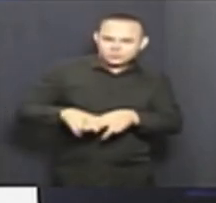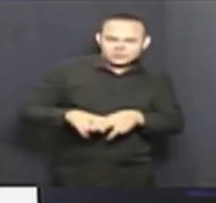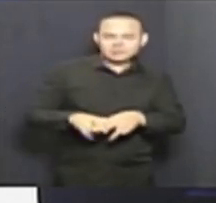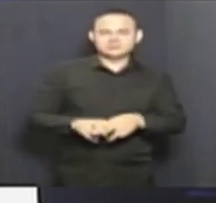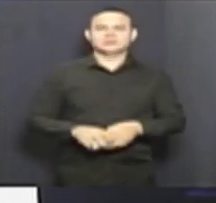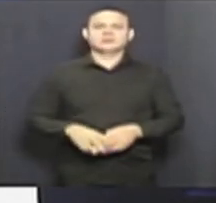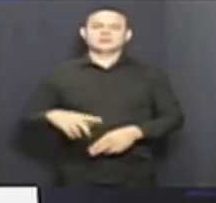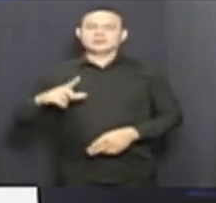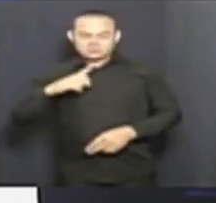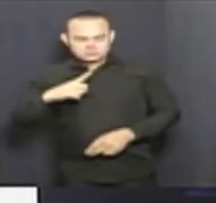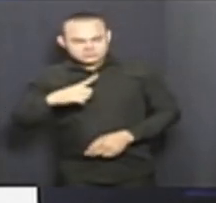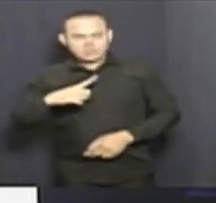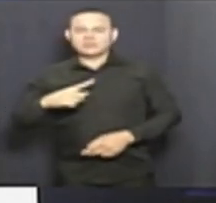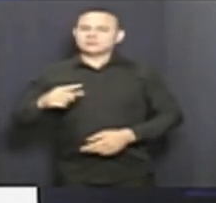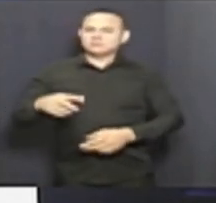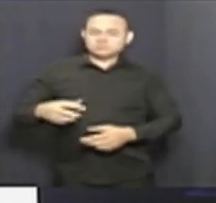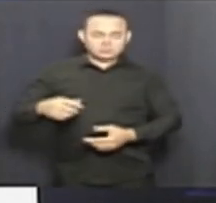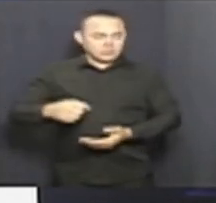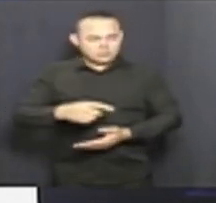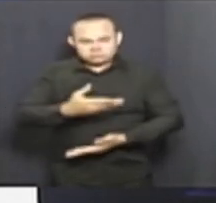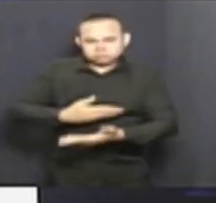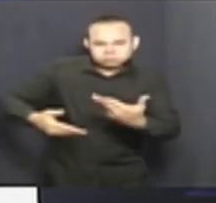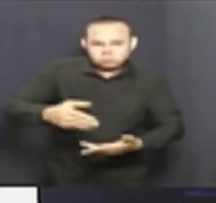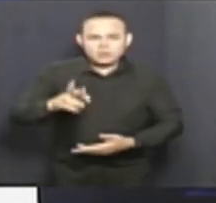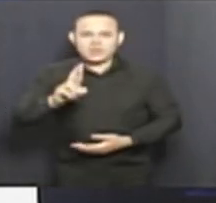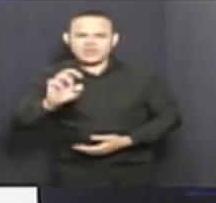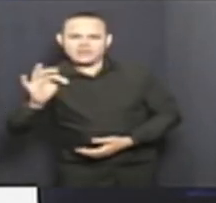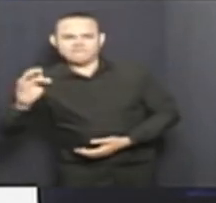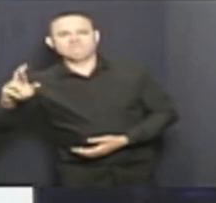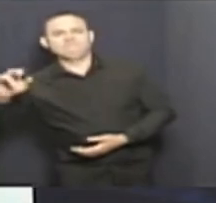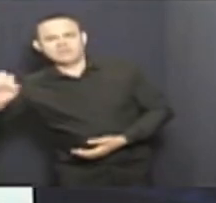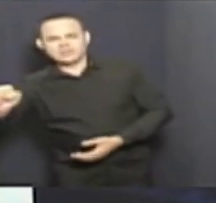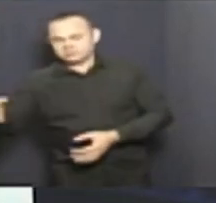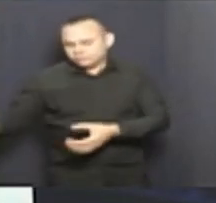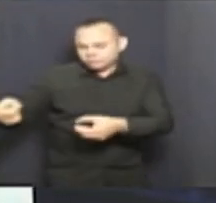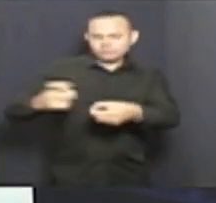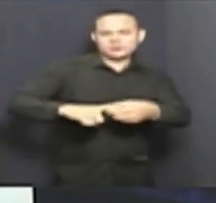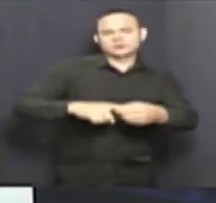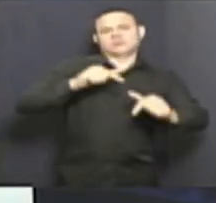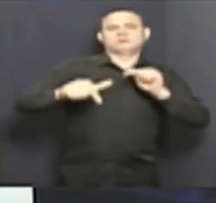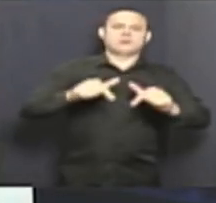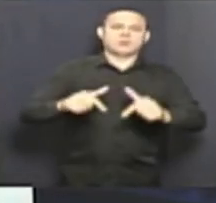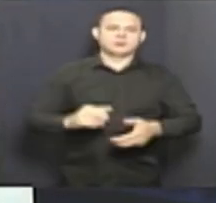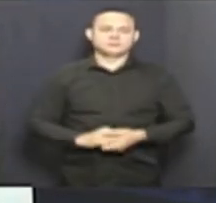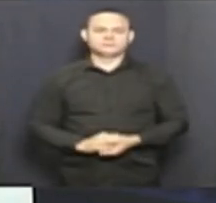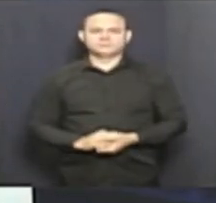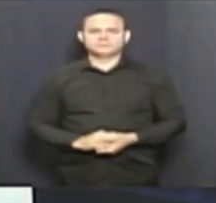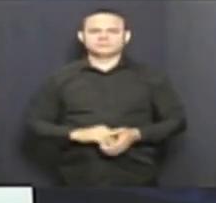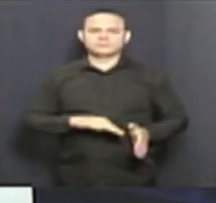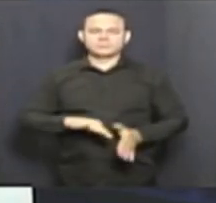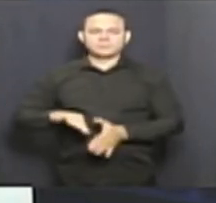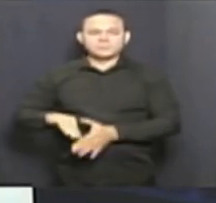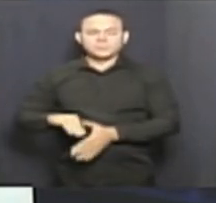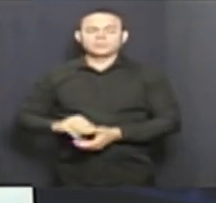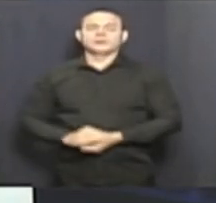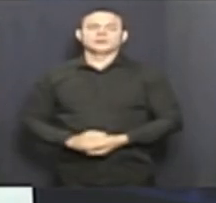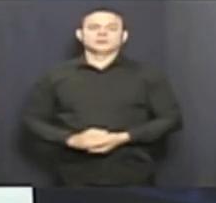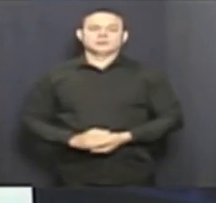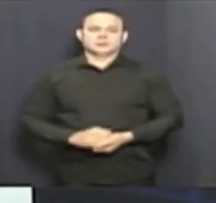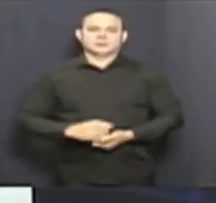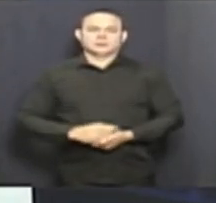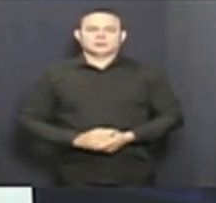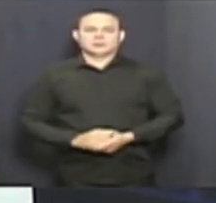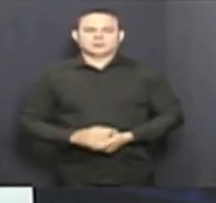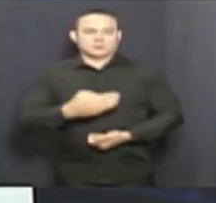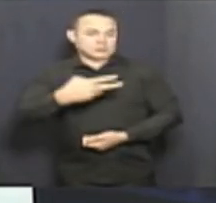refis vinculado à geração de postos de trabalho quarenta e cinco segundos à sua troca além da